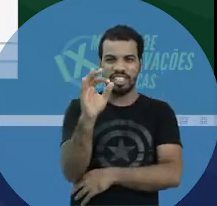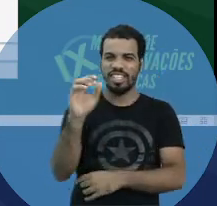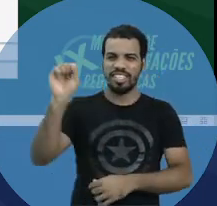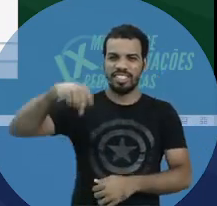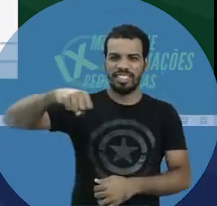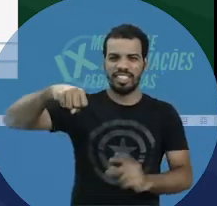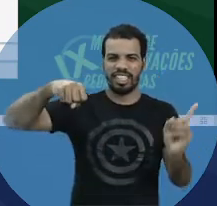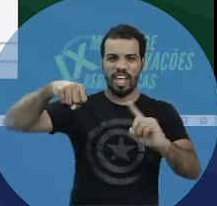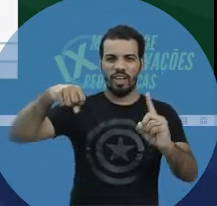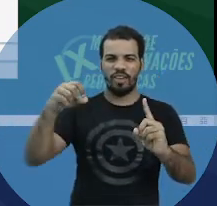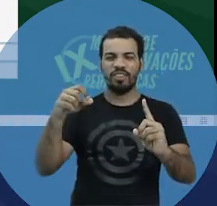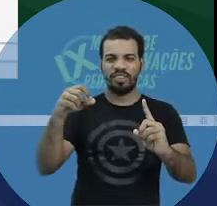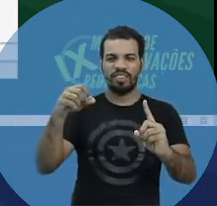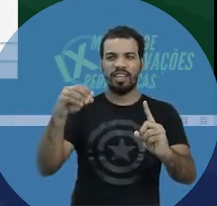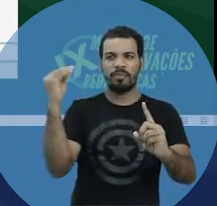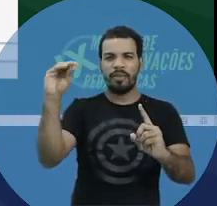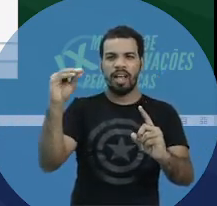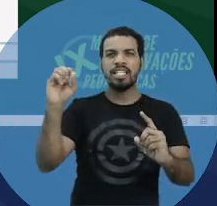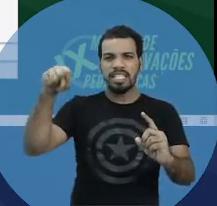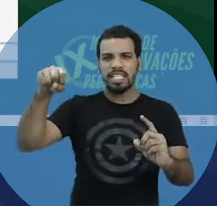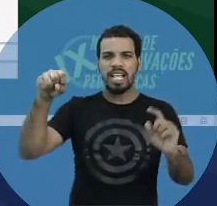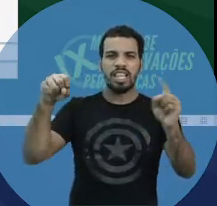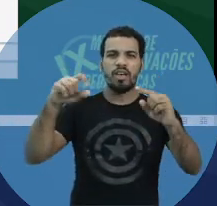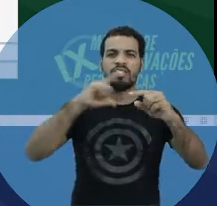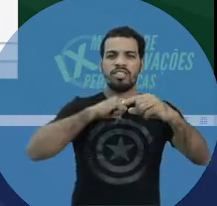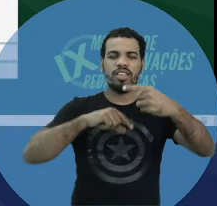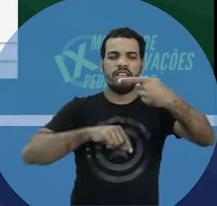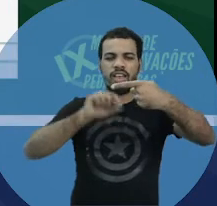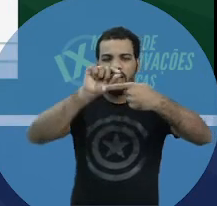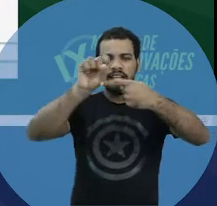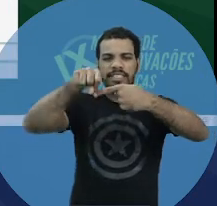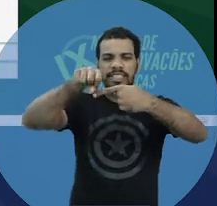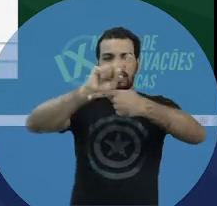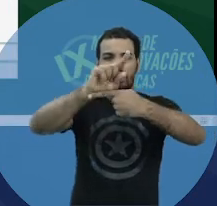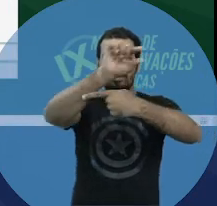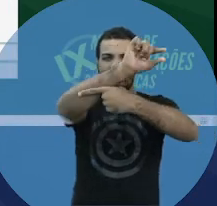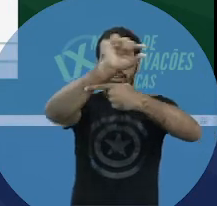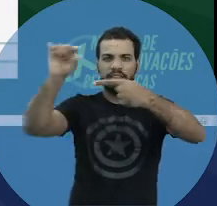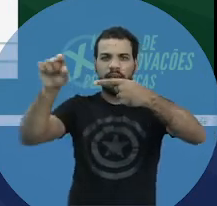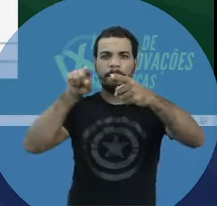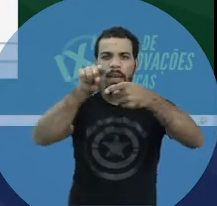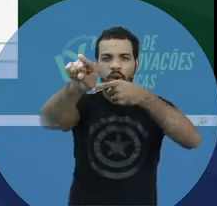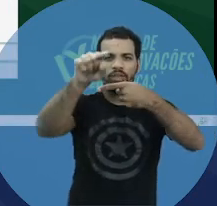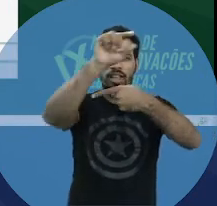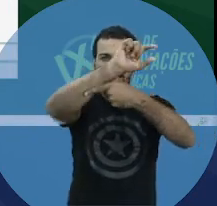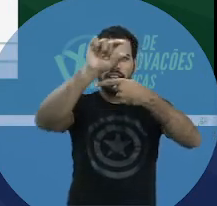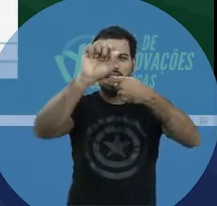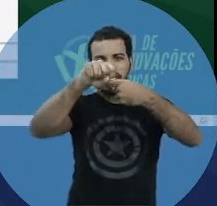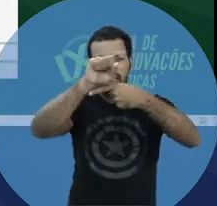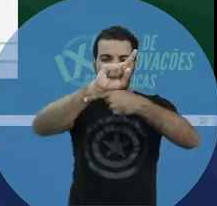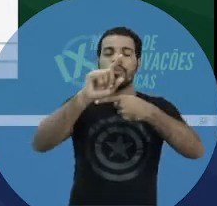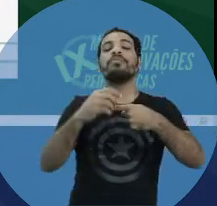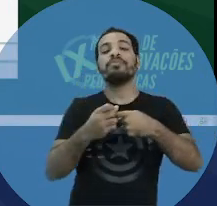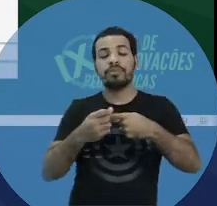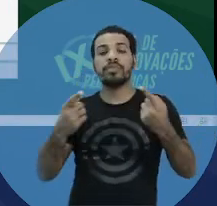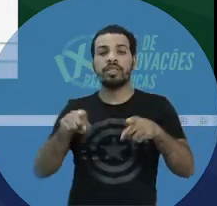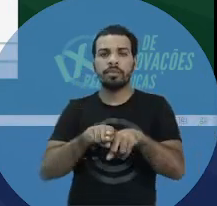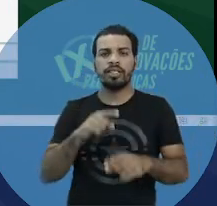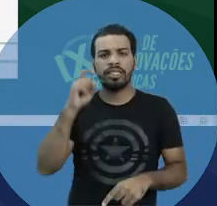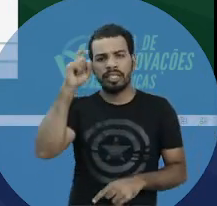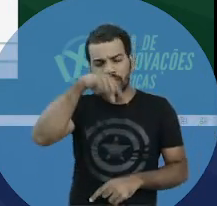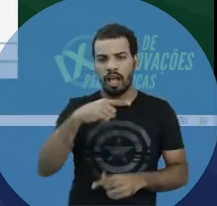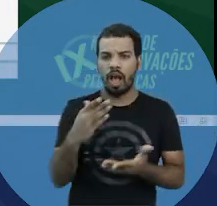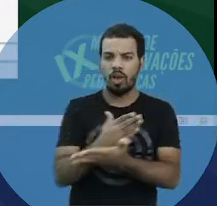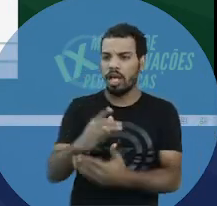né, nos quiz que eles fossem respondendo. Mas também surgiu a dificuldade. Professora, eu não tenho Instagram. Então,